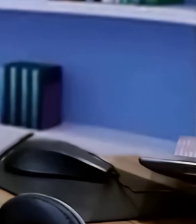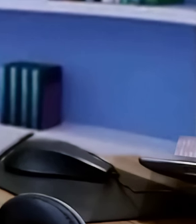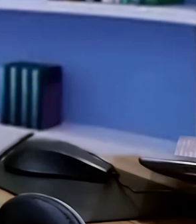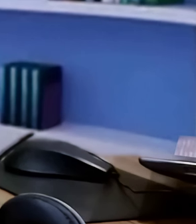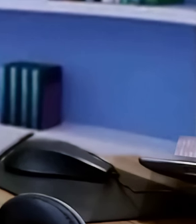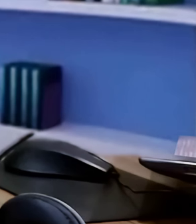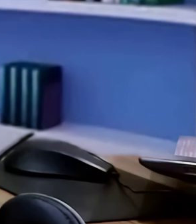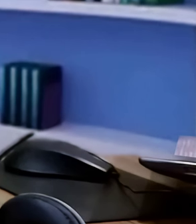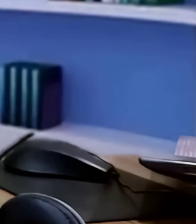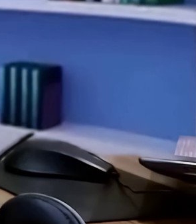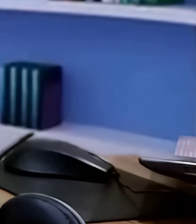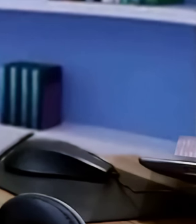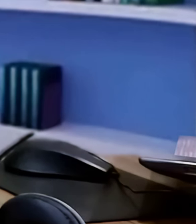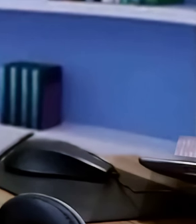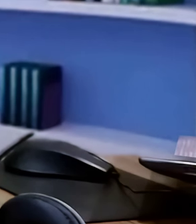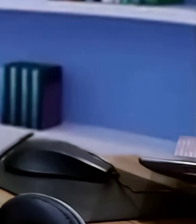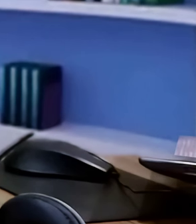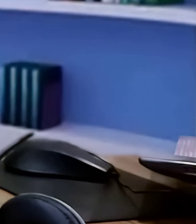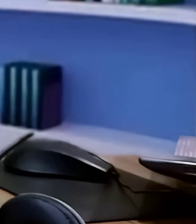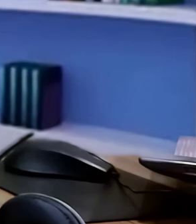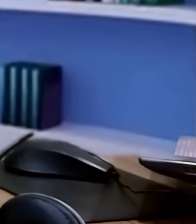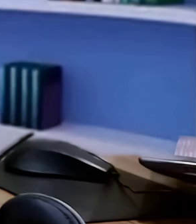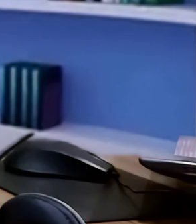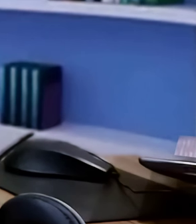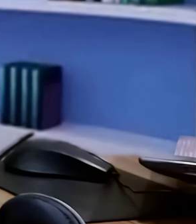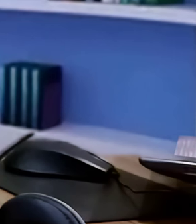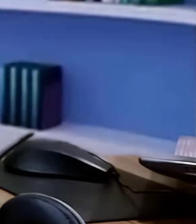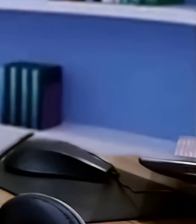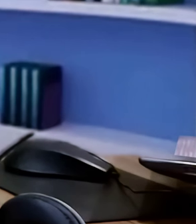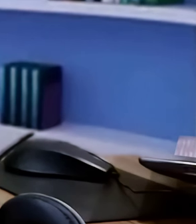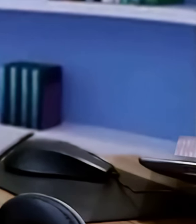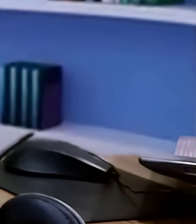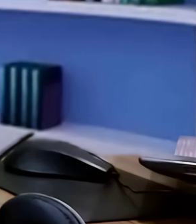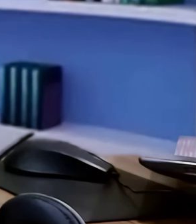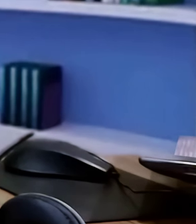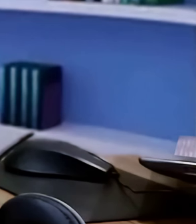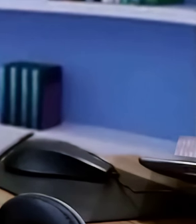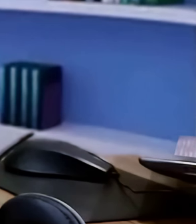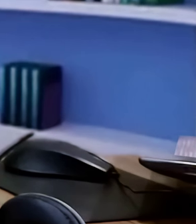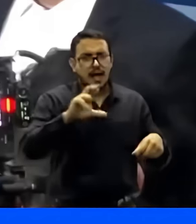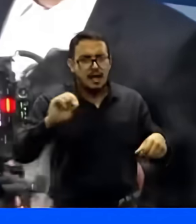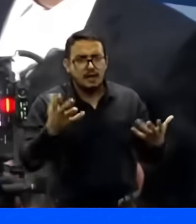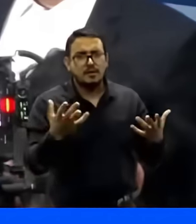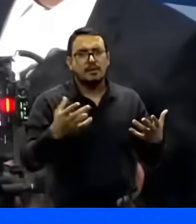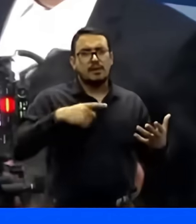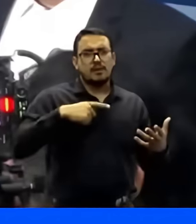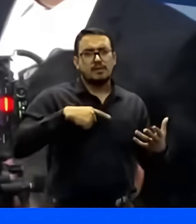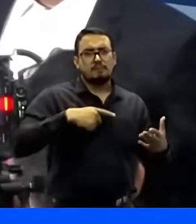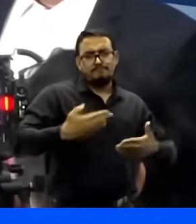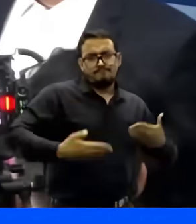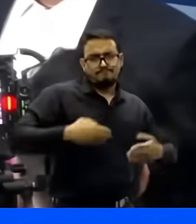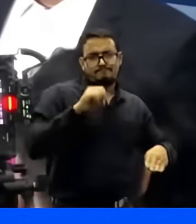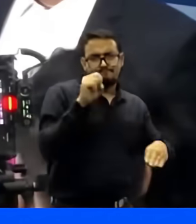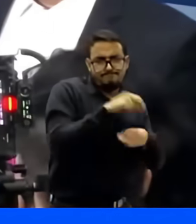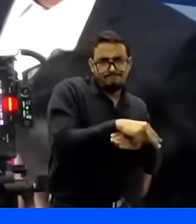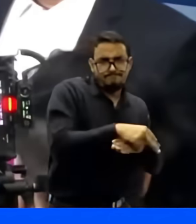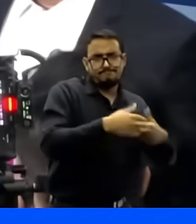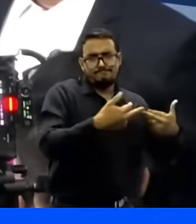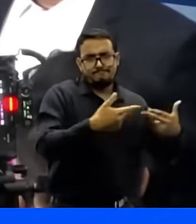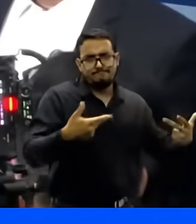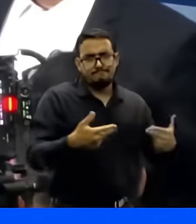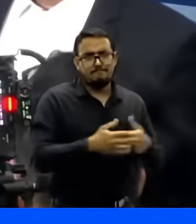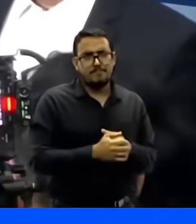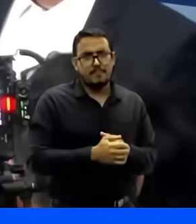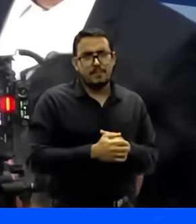tenho certeza que você vai gostar demais. Vamos nessa? A maior riqueza de um país não se mede pelo